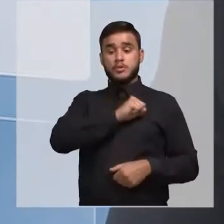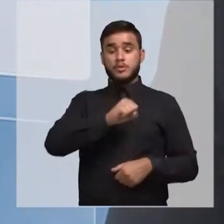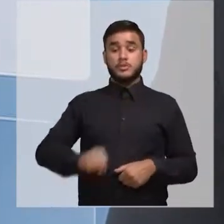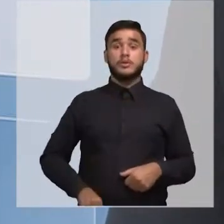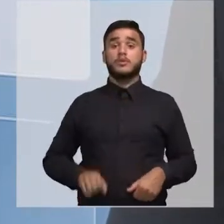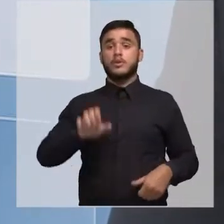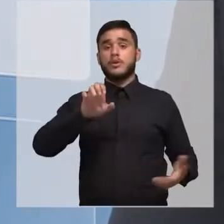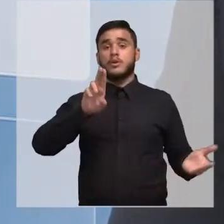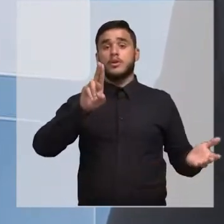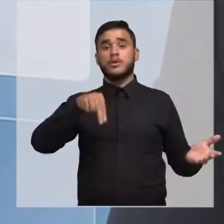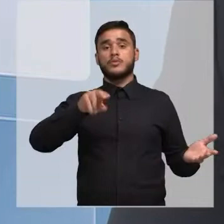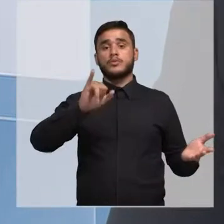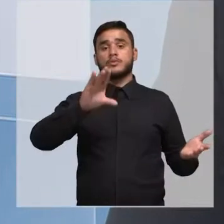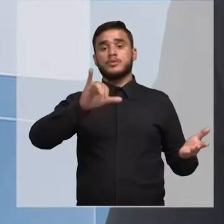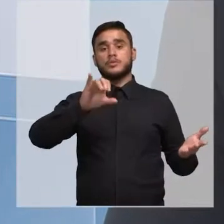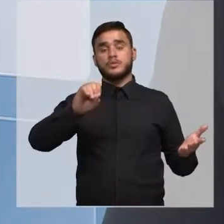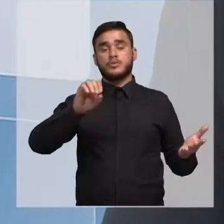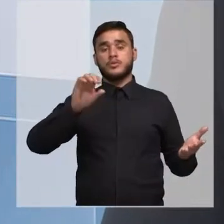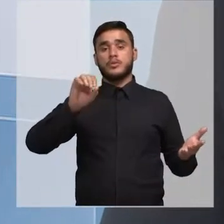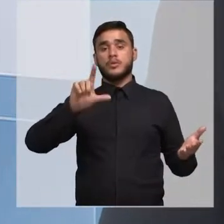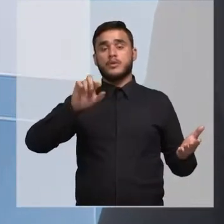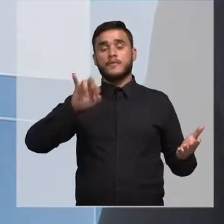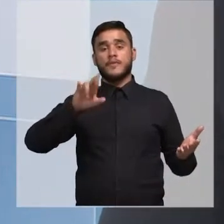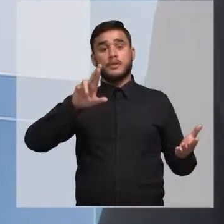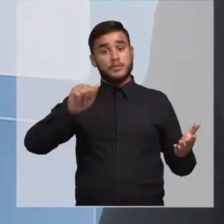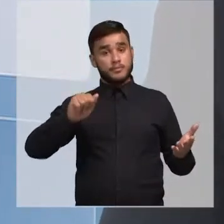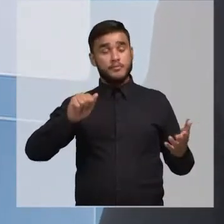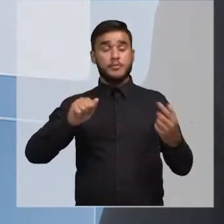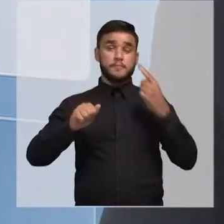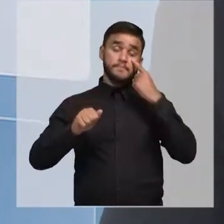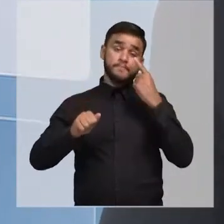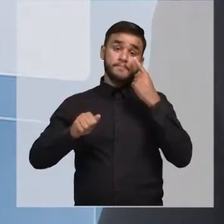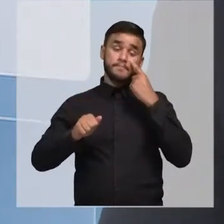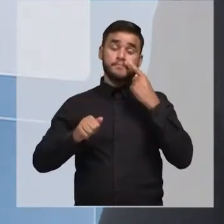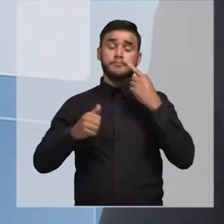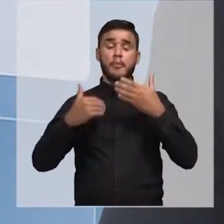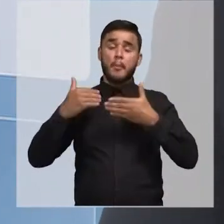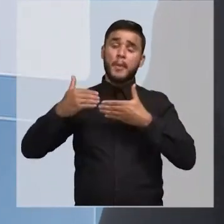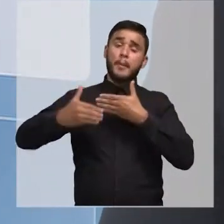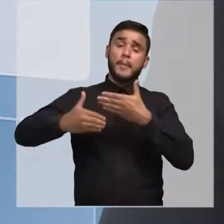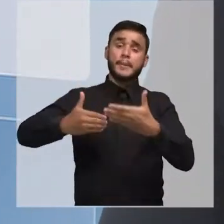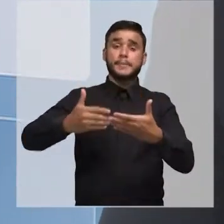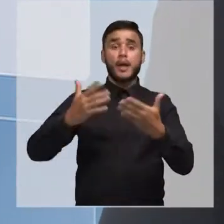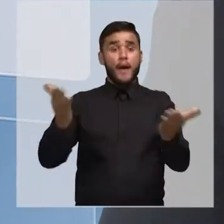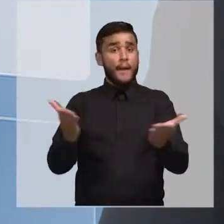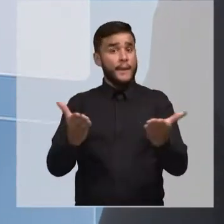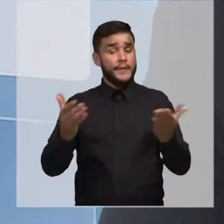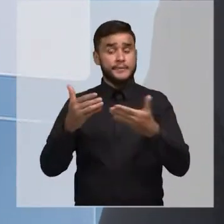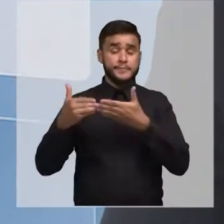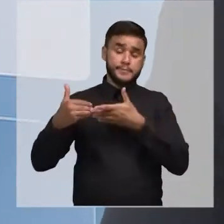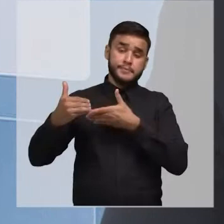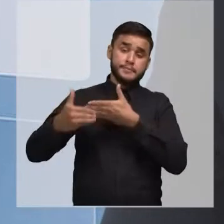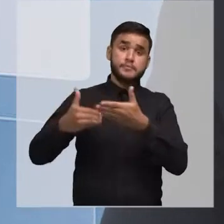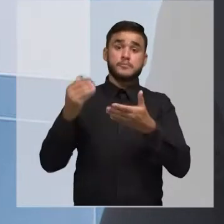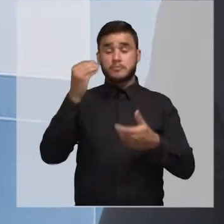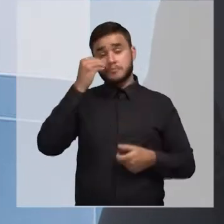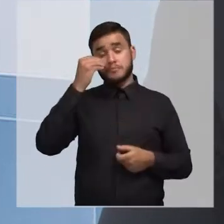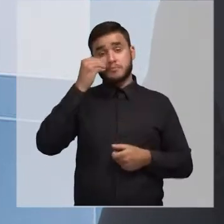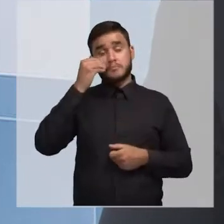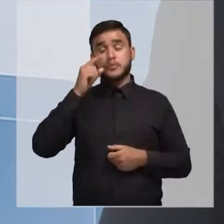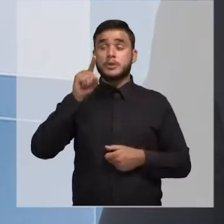Oliveira. Por que ele quer fazer isso? Ele quer fazer isso porque, durante todo esse período, ele